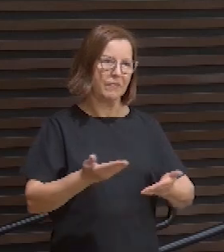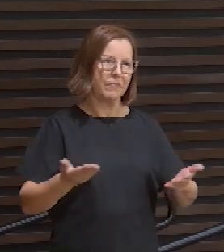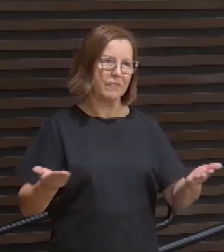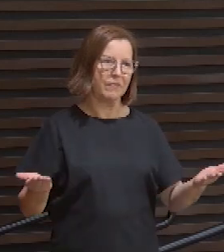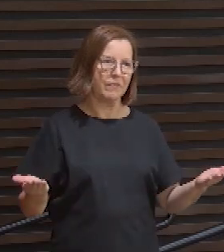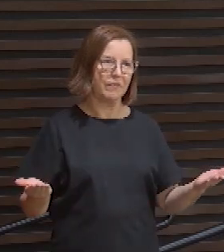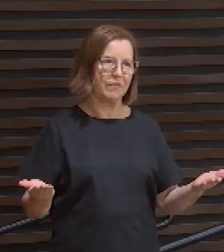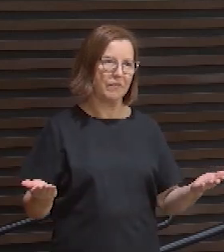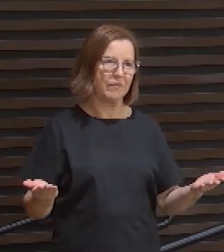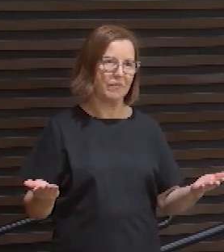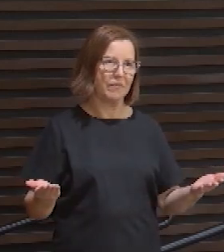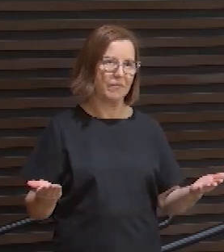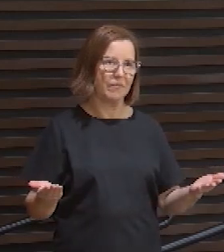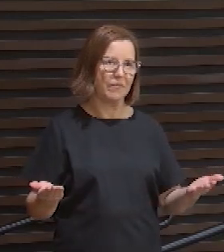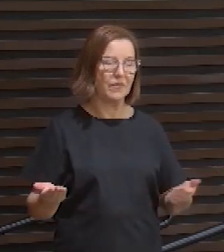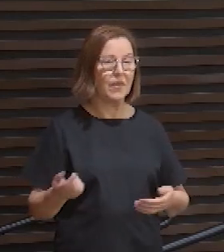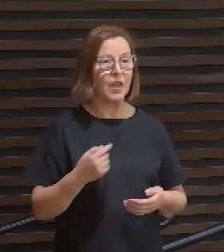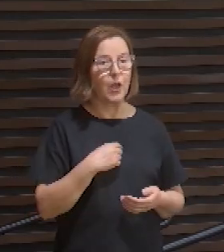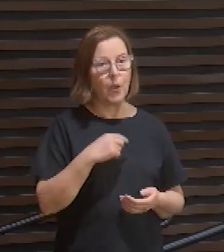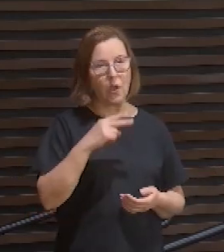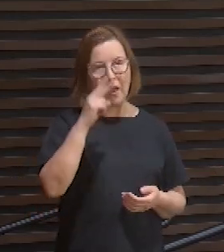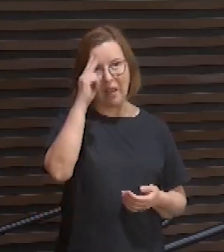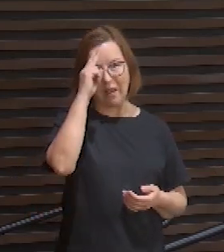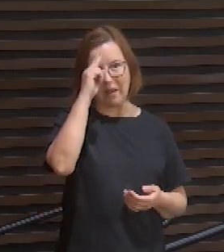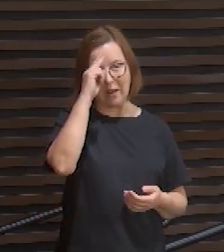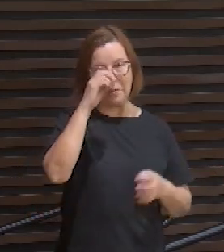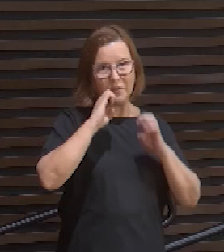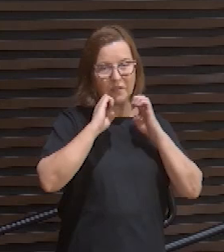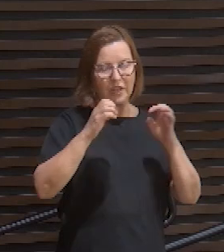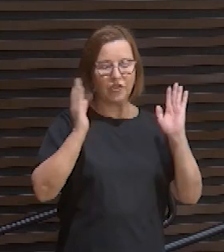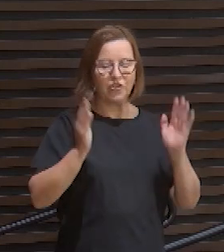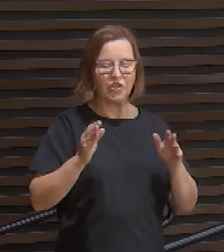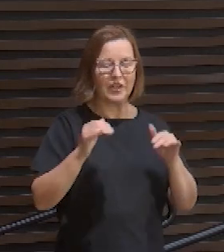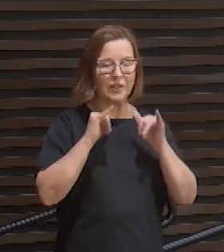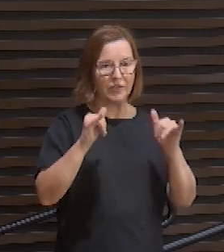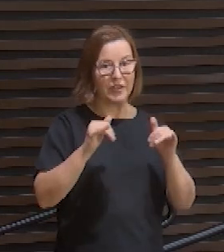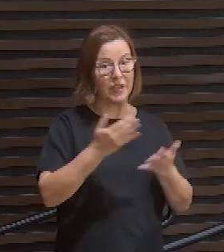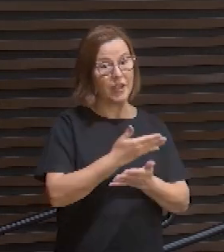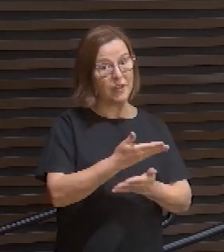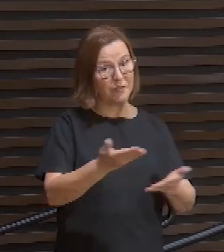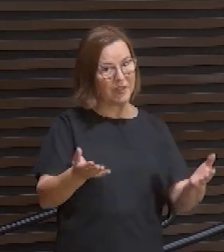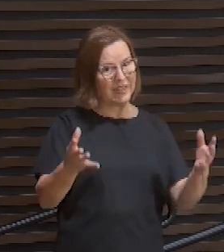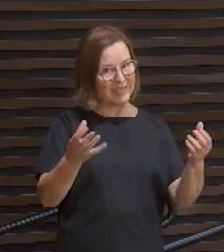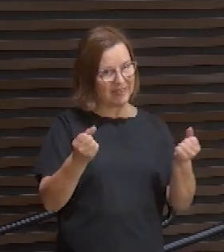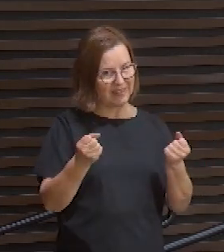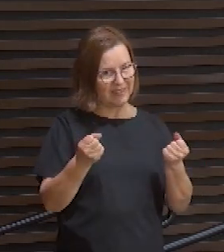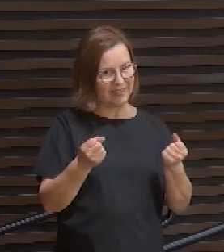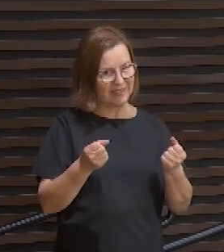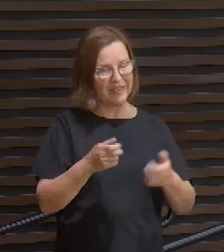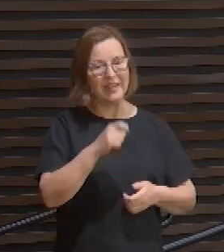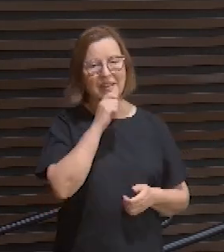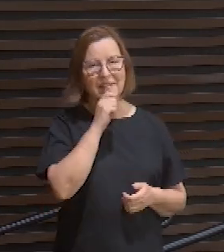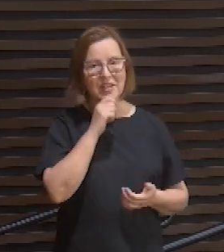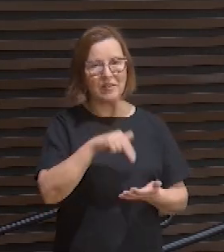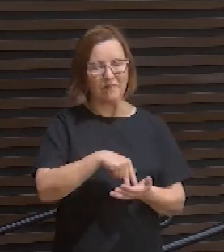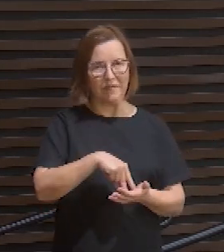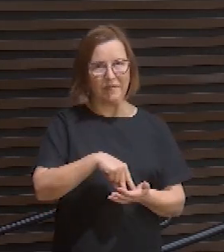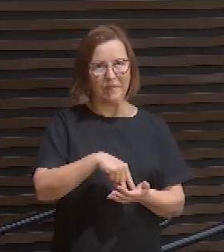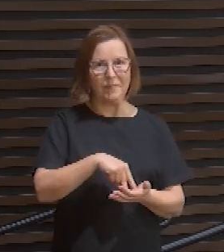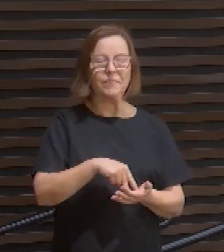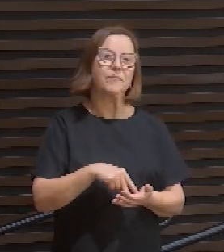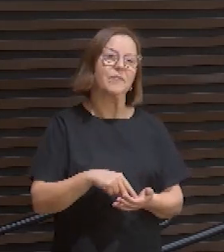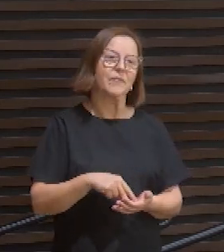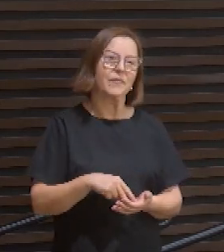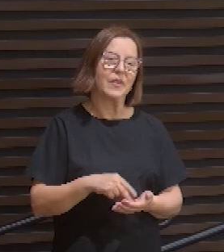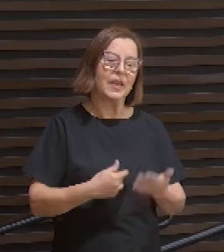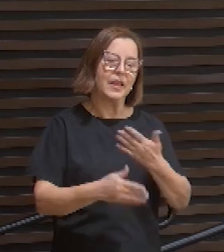venho lembrar-vos o evangelho que vos anunciei, o qual recebestes e no qual ainda perseverais. Por ele também